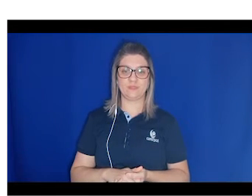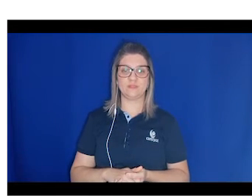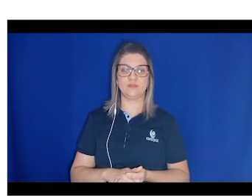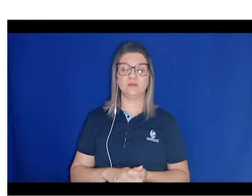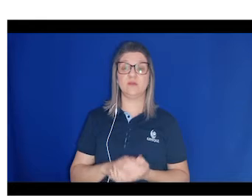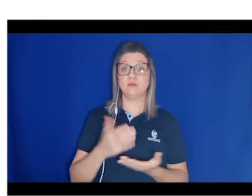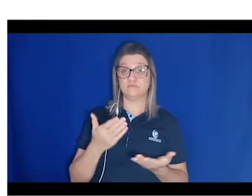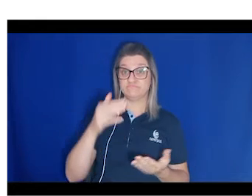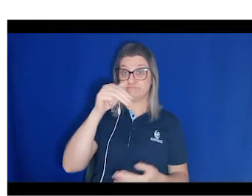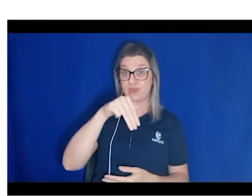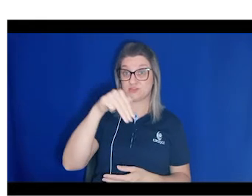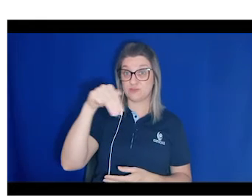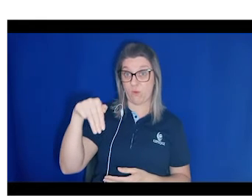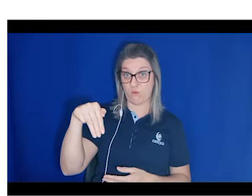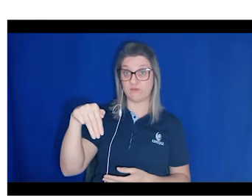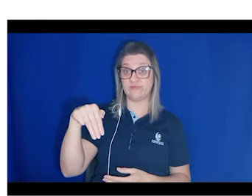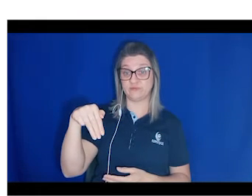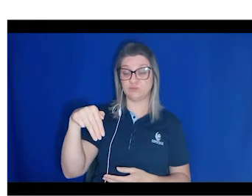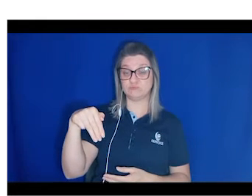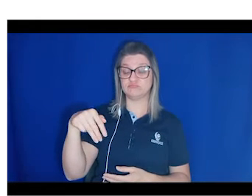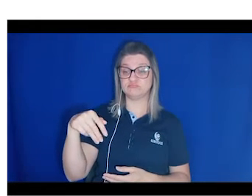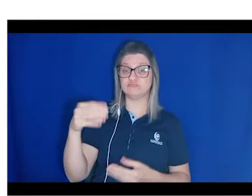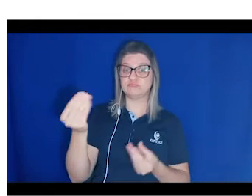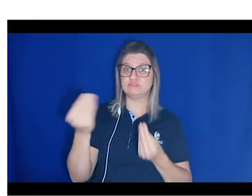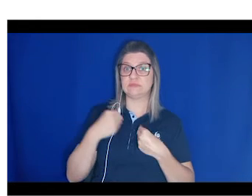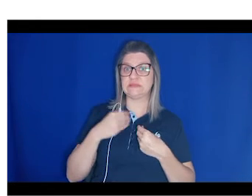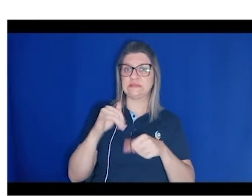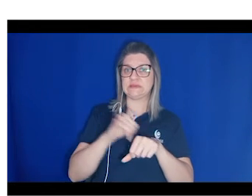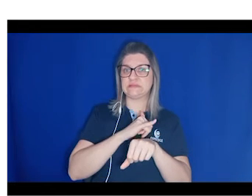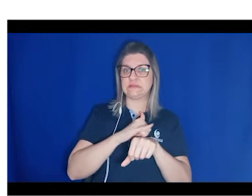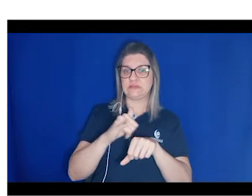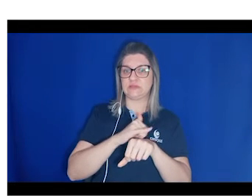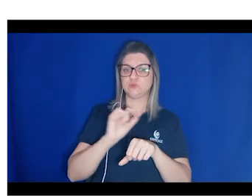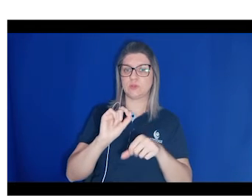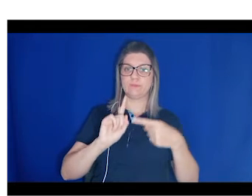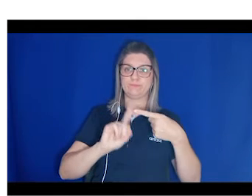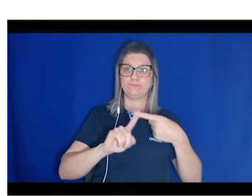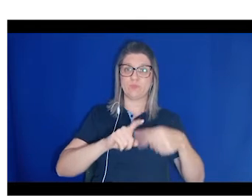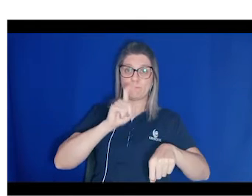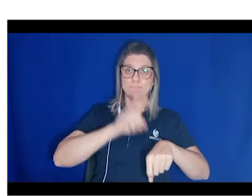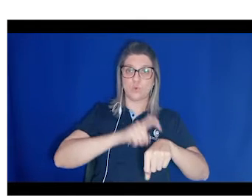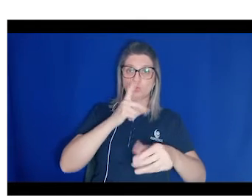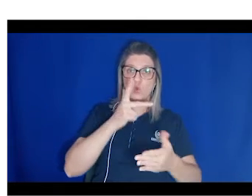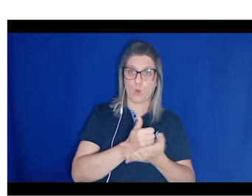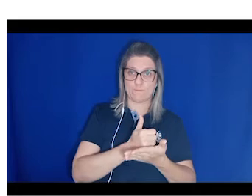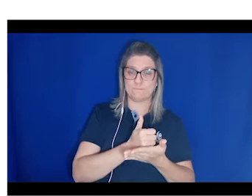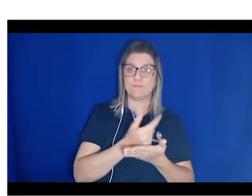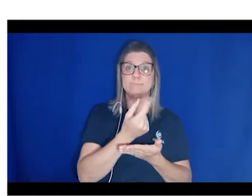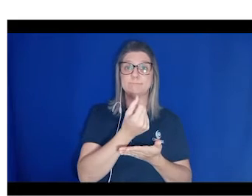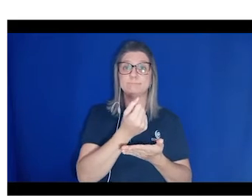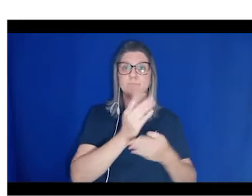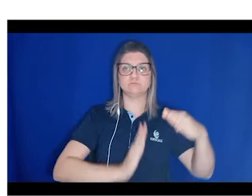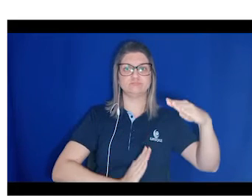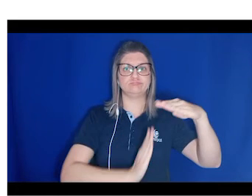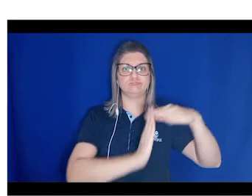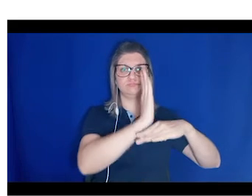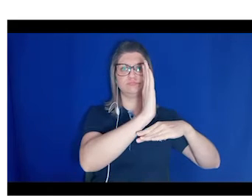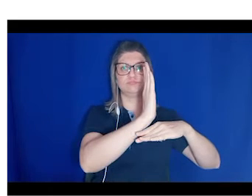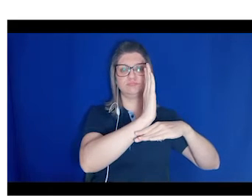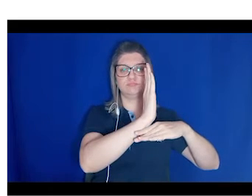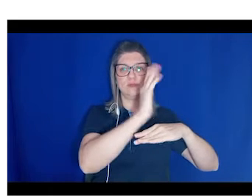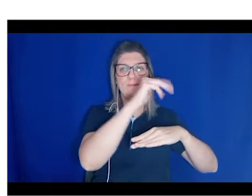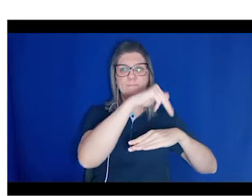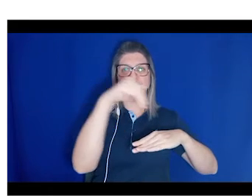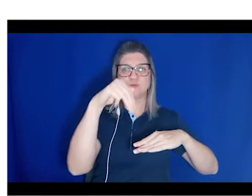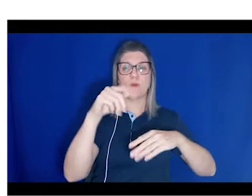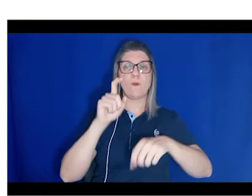Com média móvel pode-se utilizar a seguinte estratégia. Ponto de compra, quando os preços rompem para cima a média móvel.